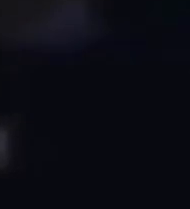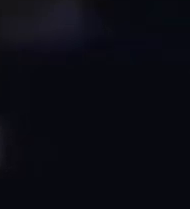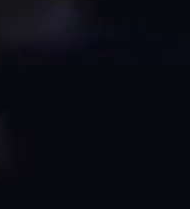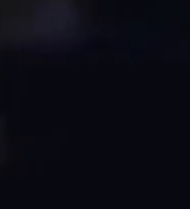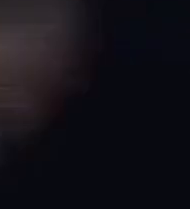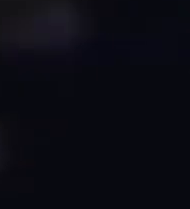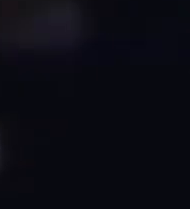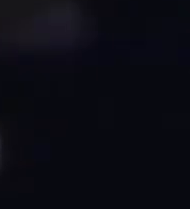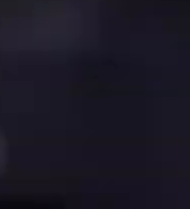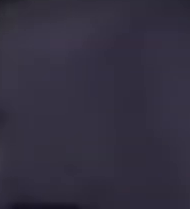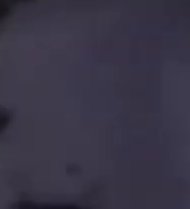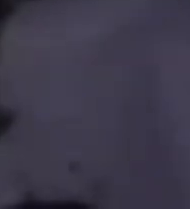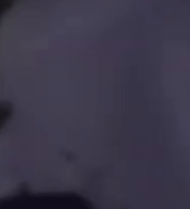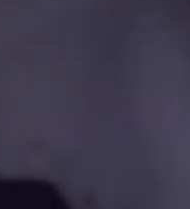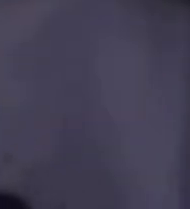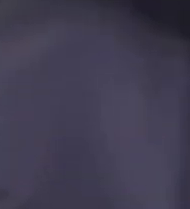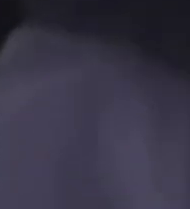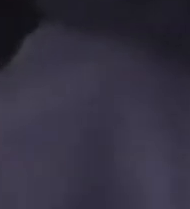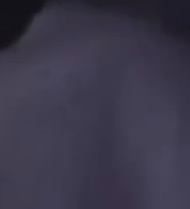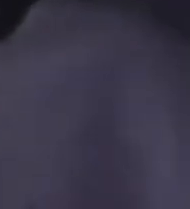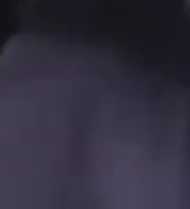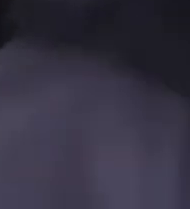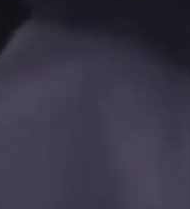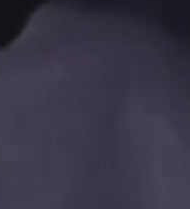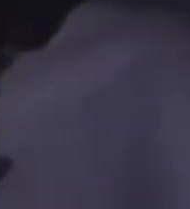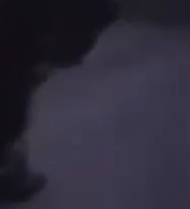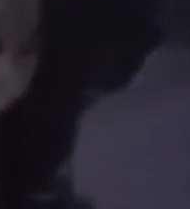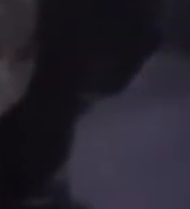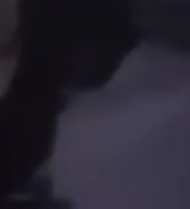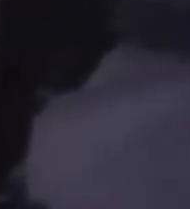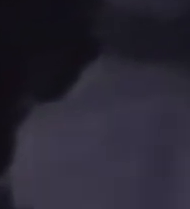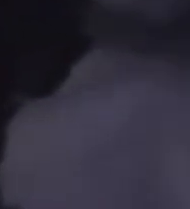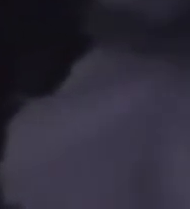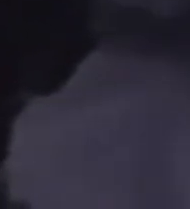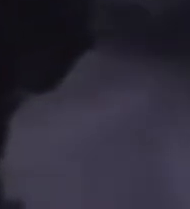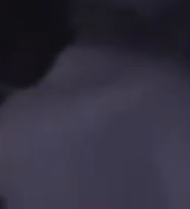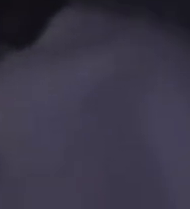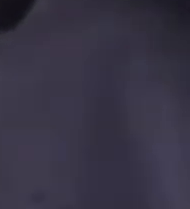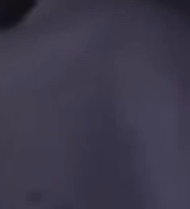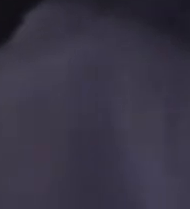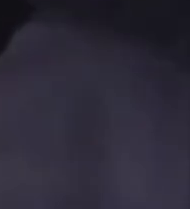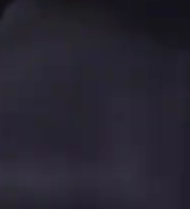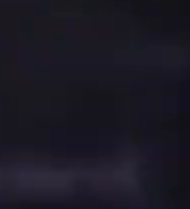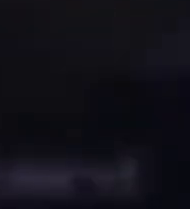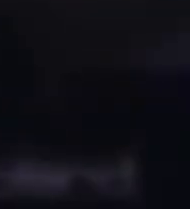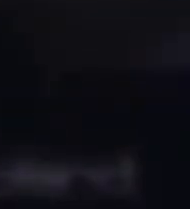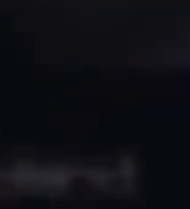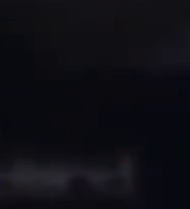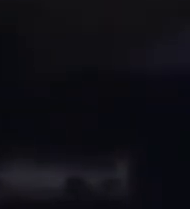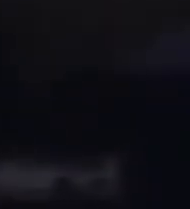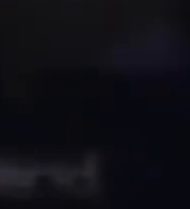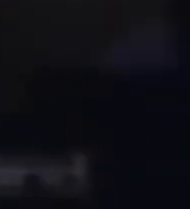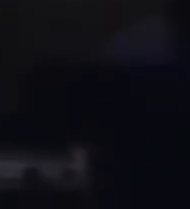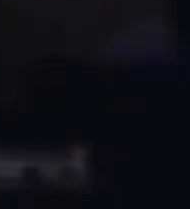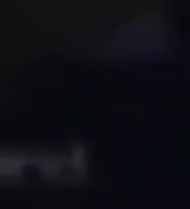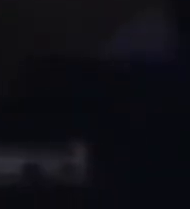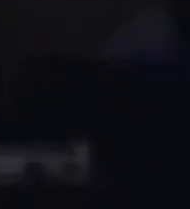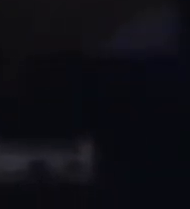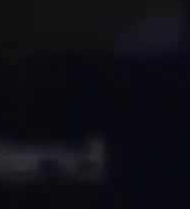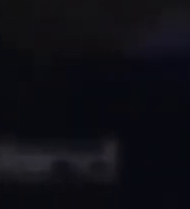corruptos, tão depravados, tão longe de Deus, tão blasfemos e tão irresponsáveis como filhos de Deus.